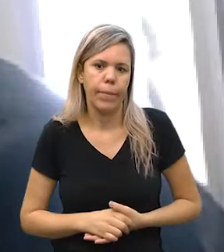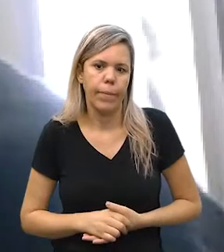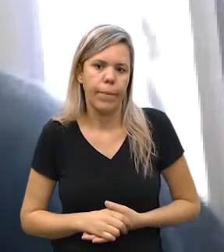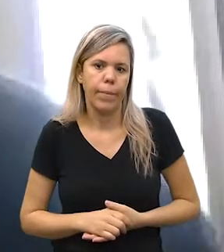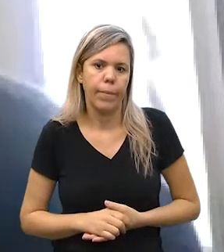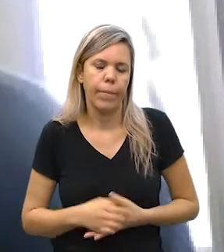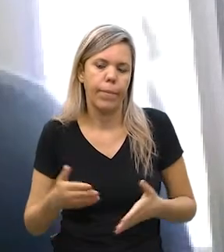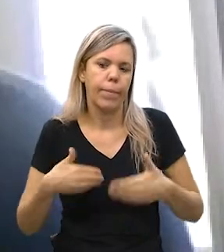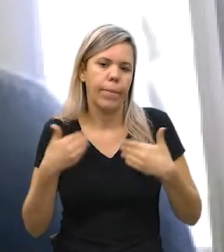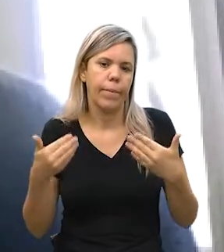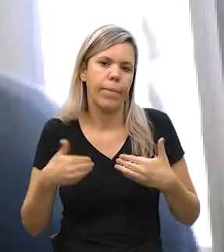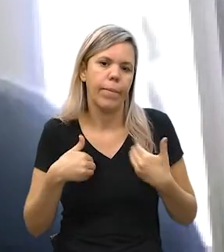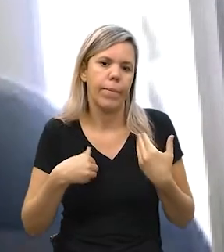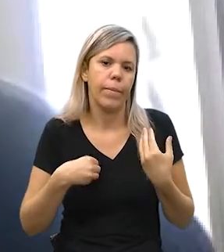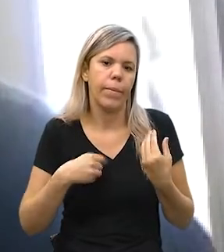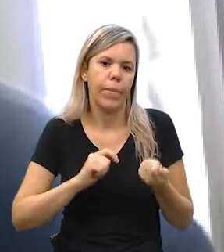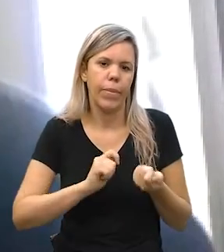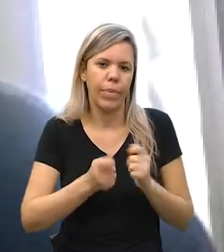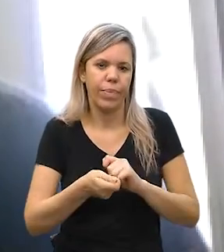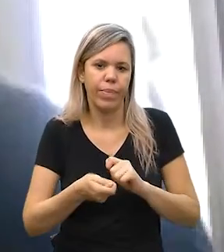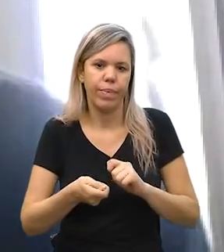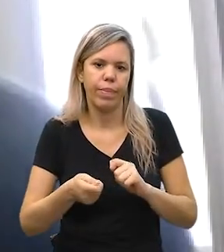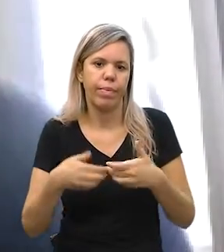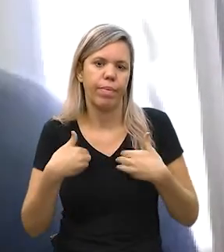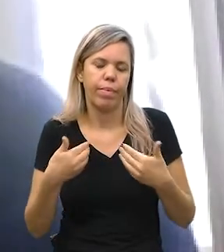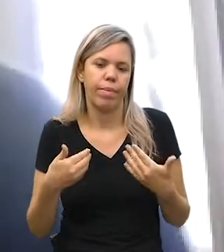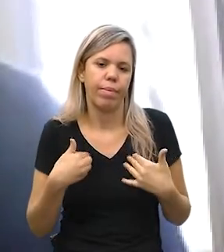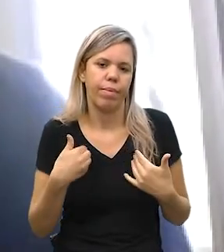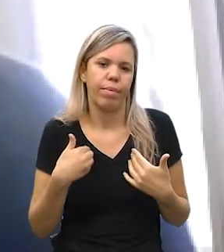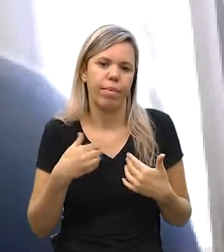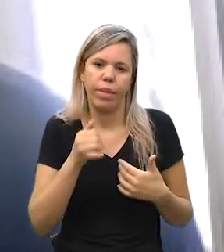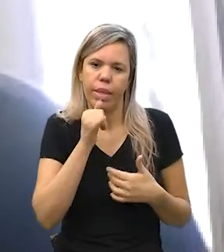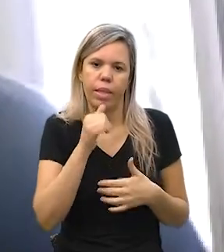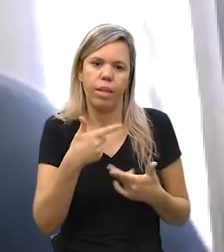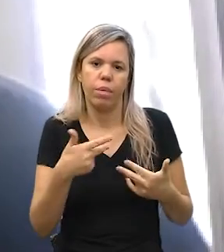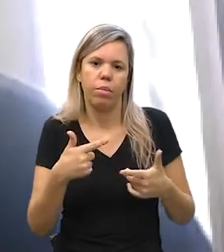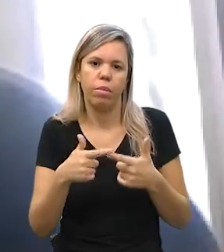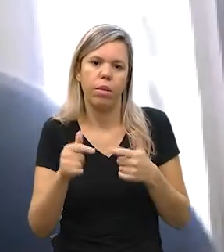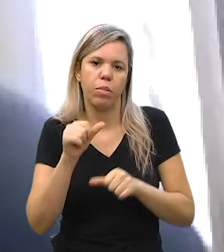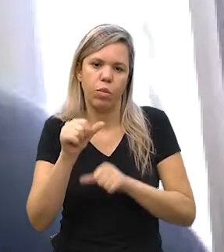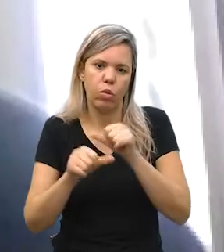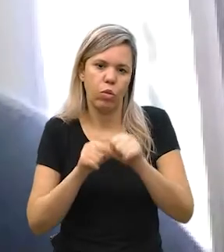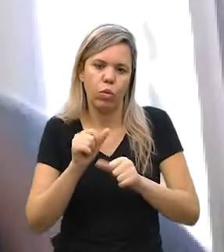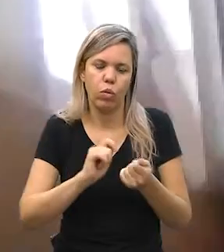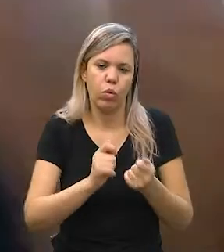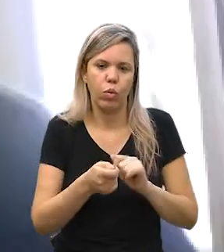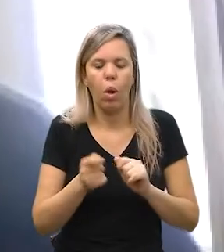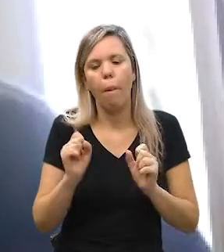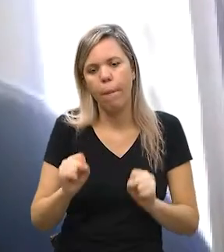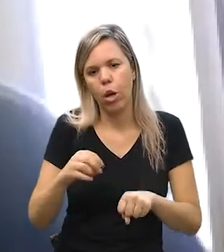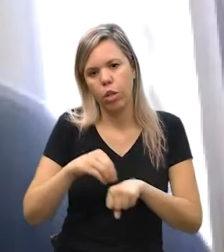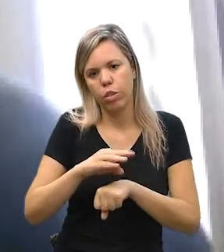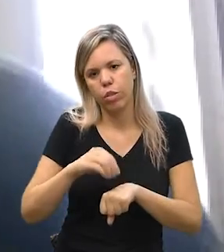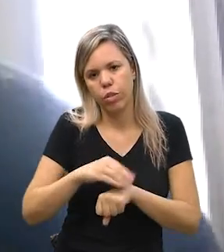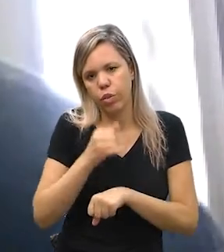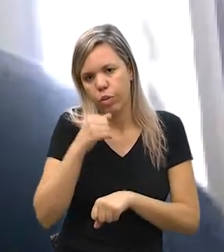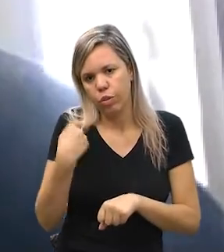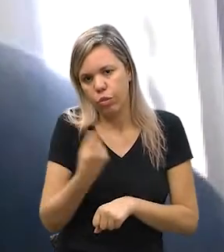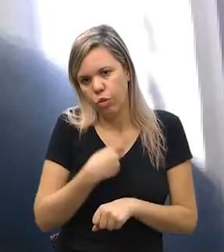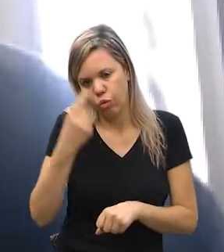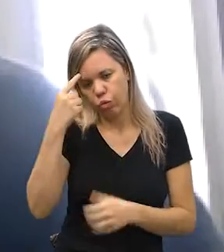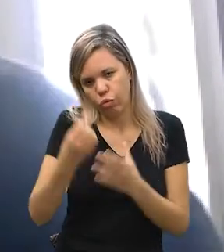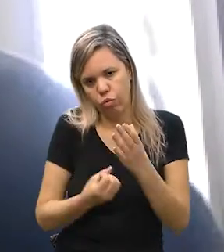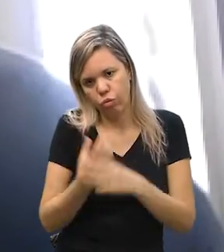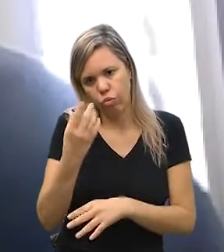mais humorístico, com uma carga de humor, mais trágicos do que ele é. Enfim, a gente pode dar vazão à nossa